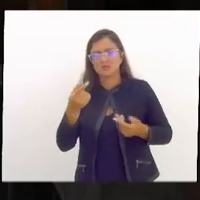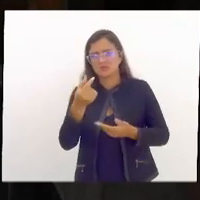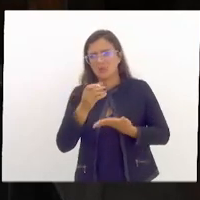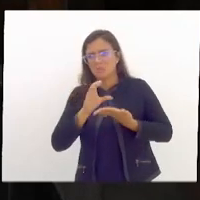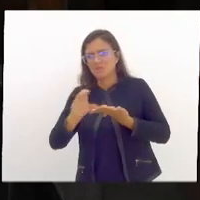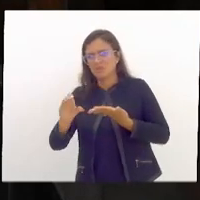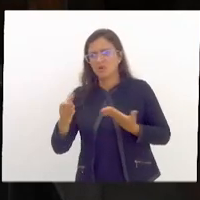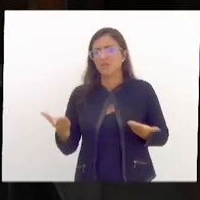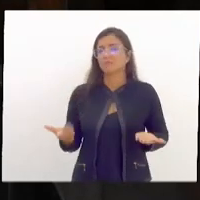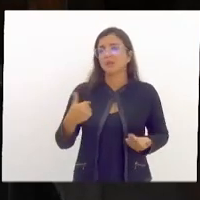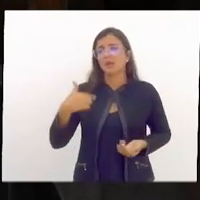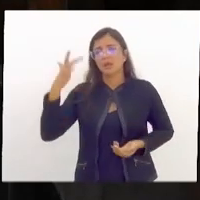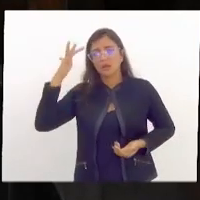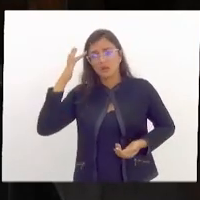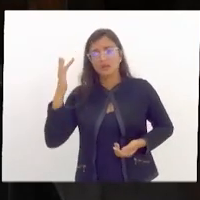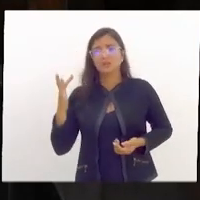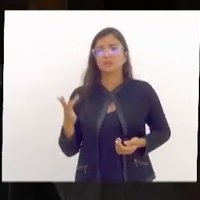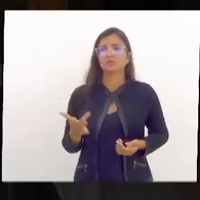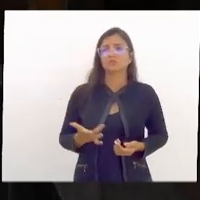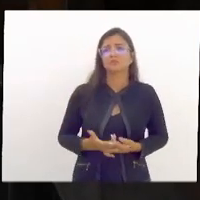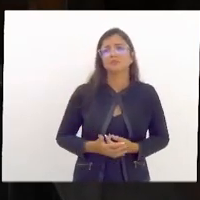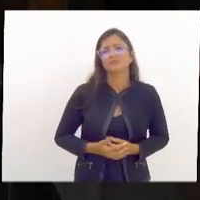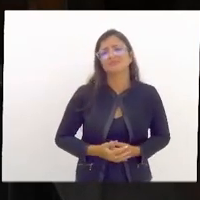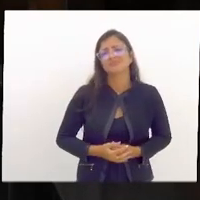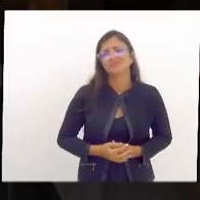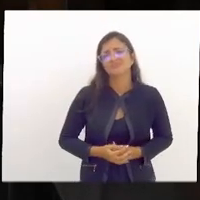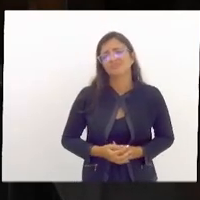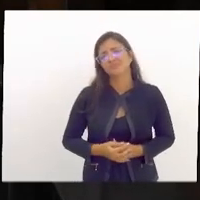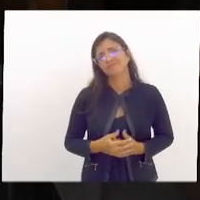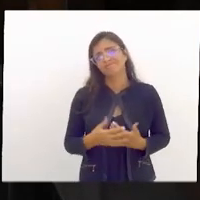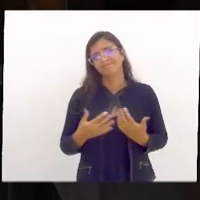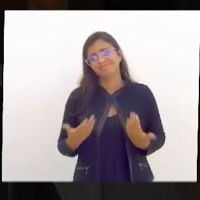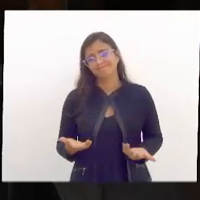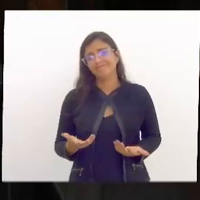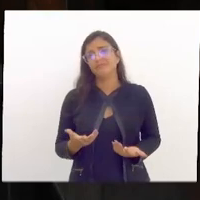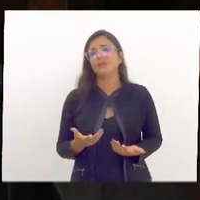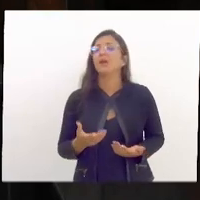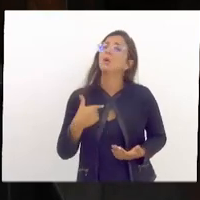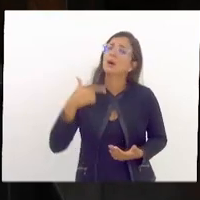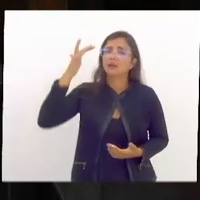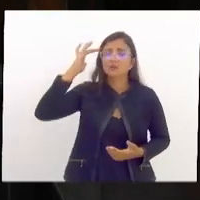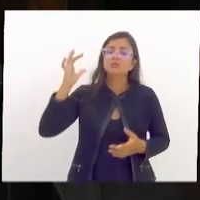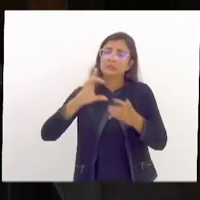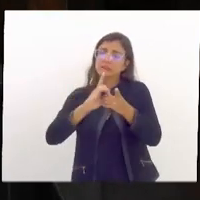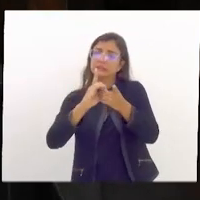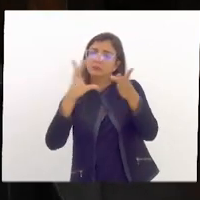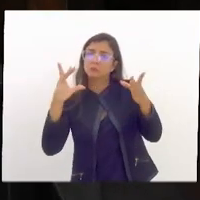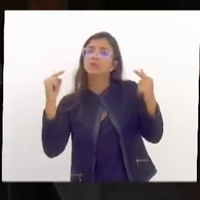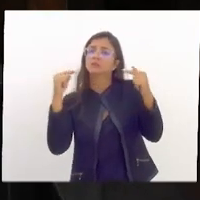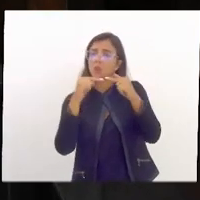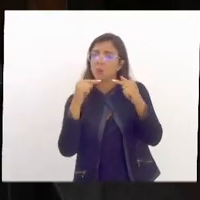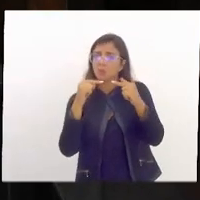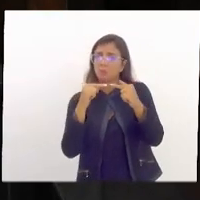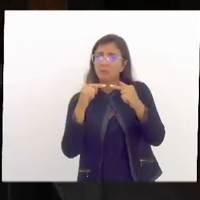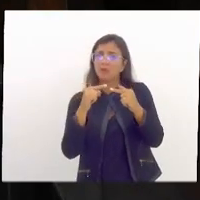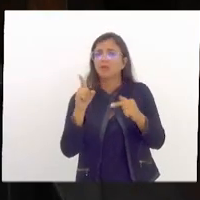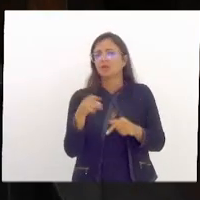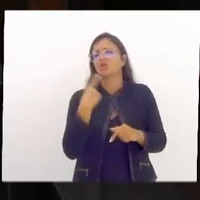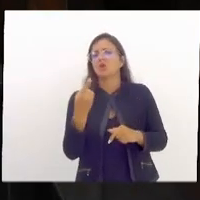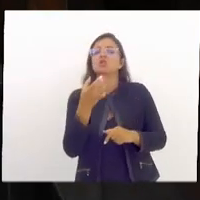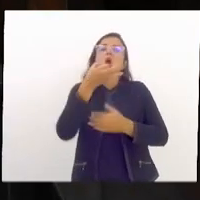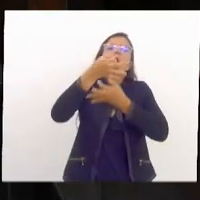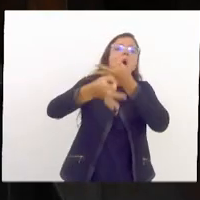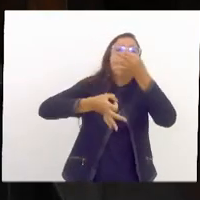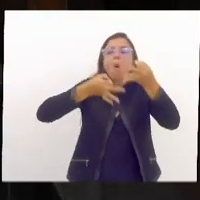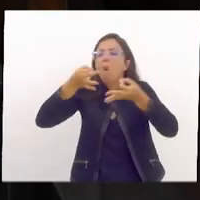Eu confesso que acho que é saudável e democrático termos diferenças no